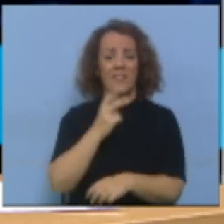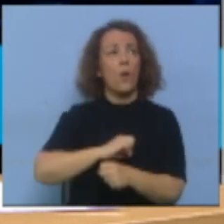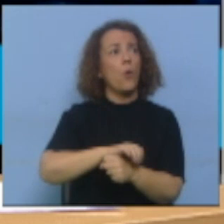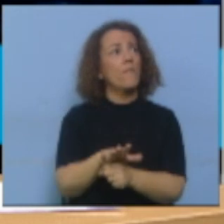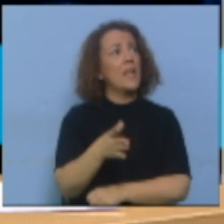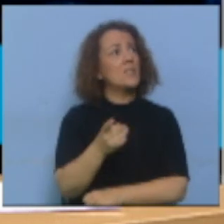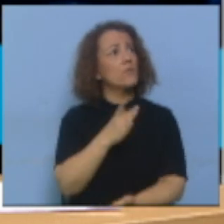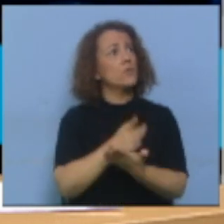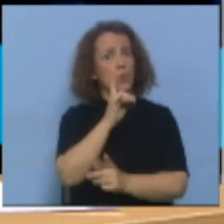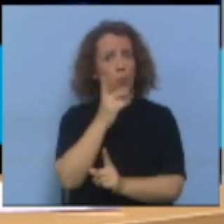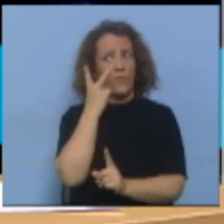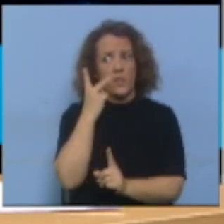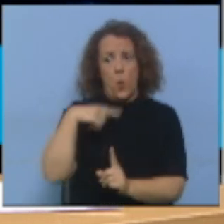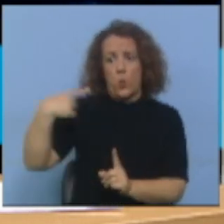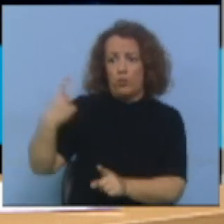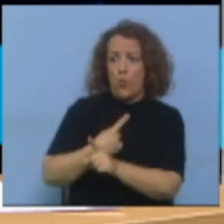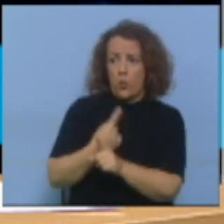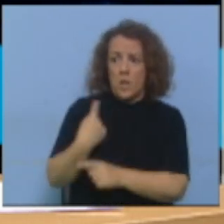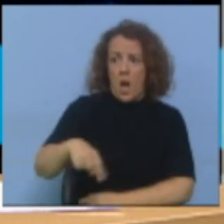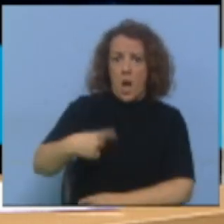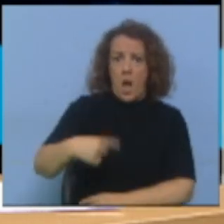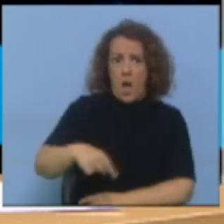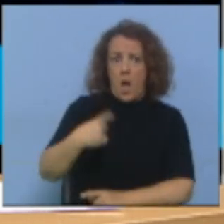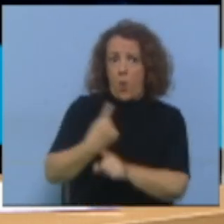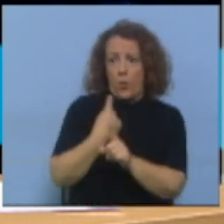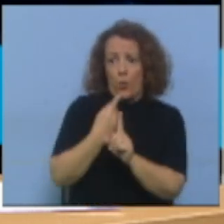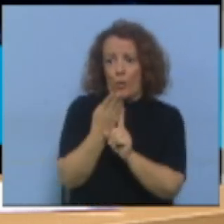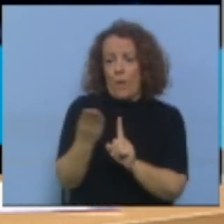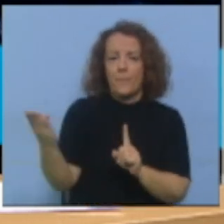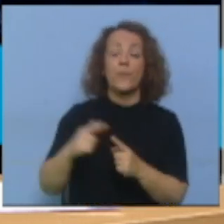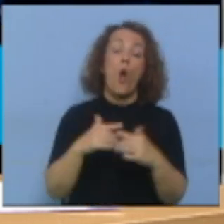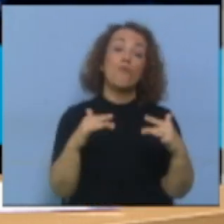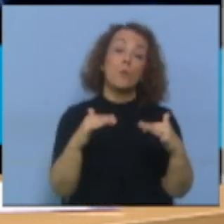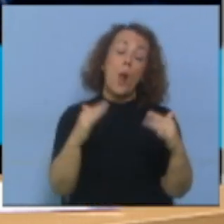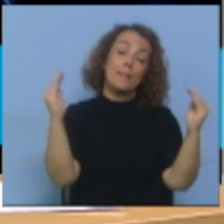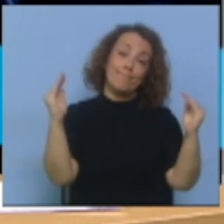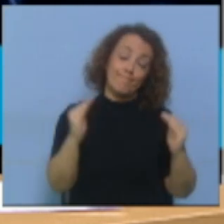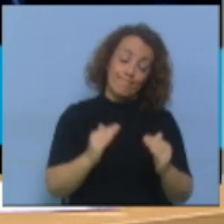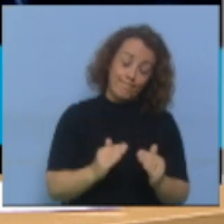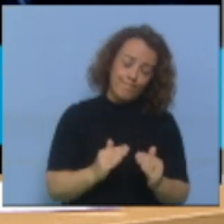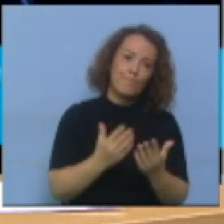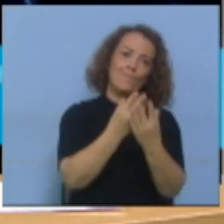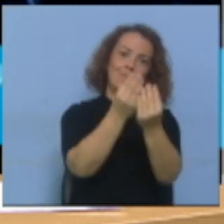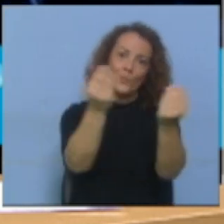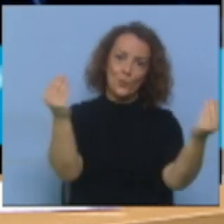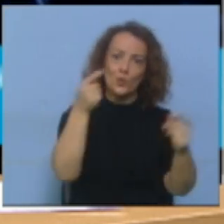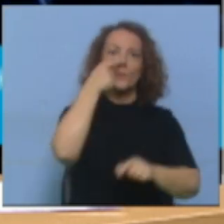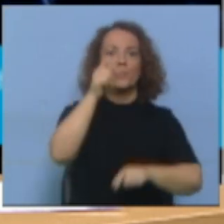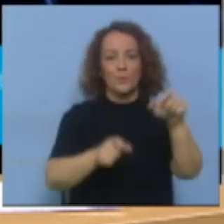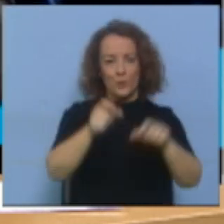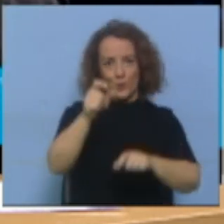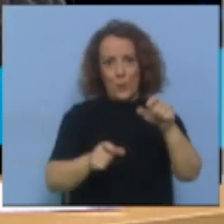Covid-19. Continuam a acontecer outras coisas. Futebol já não há tanto, isso para muitas pessoas também,